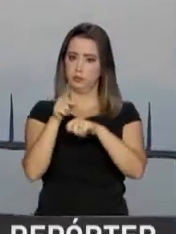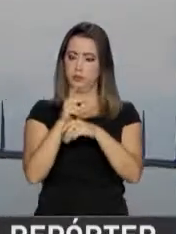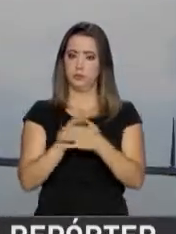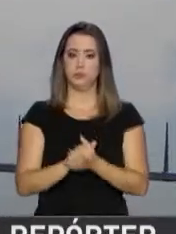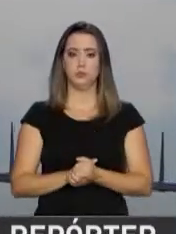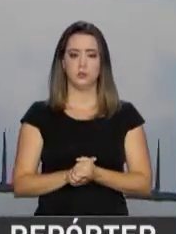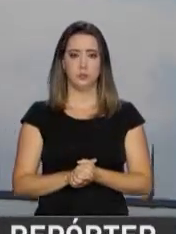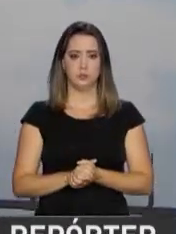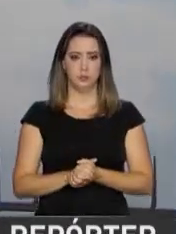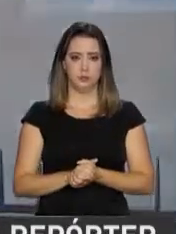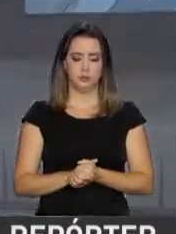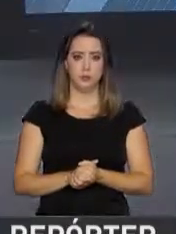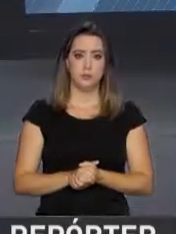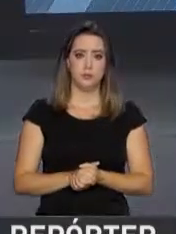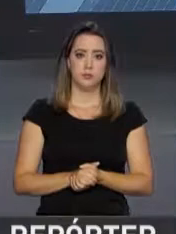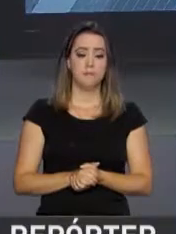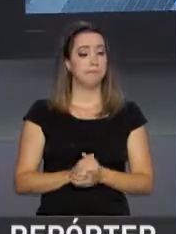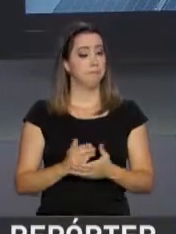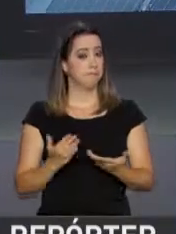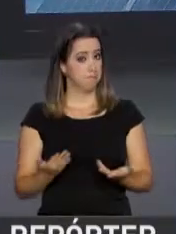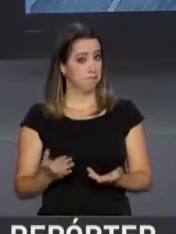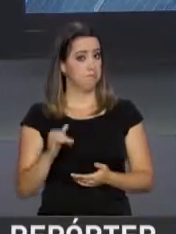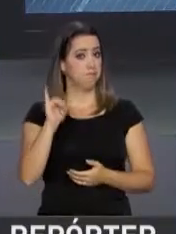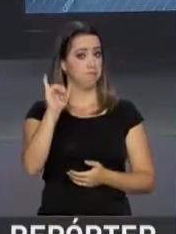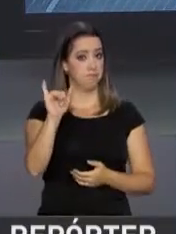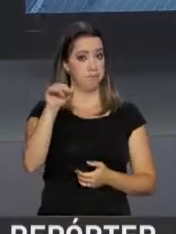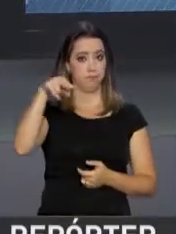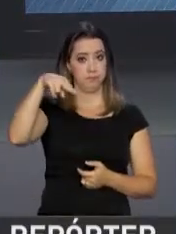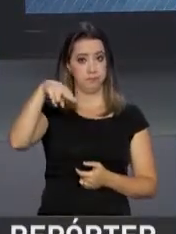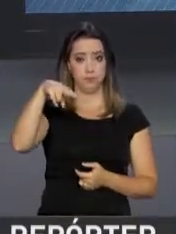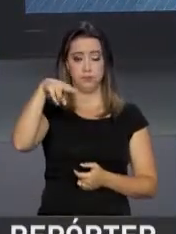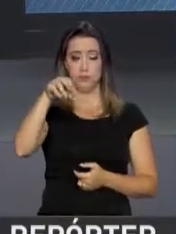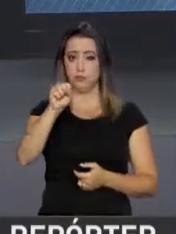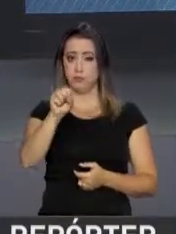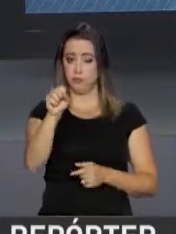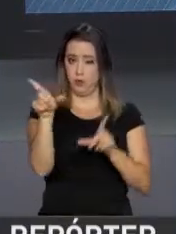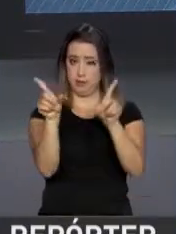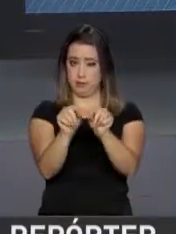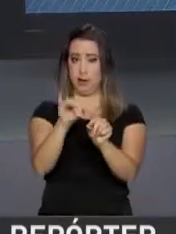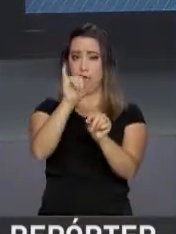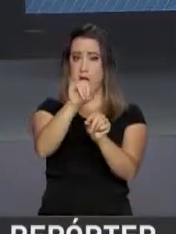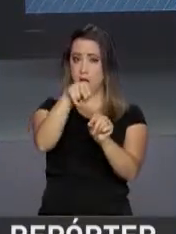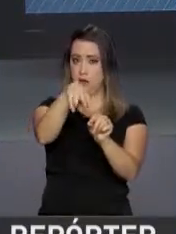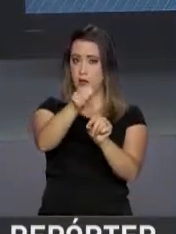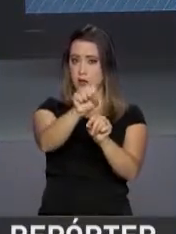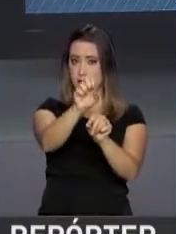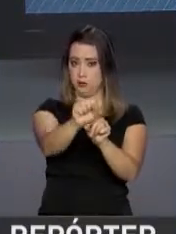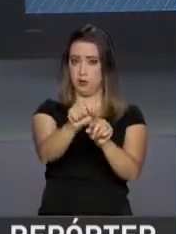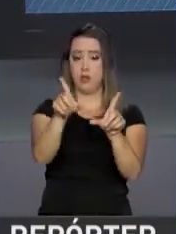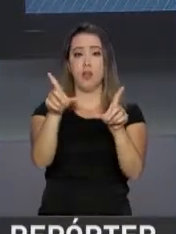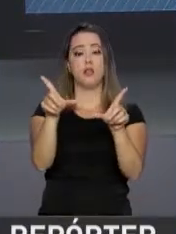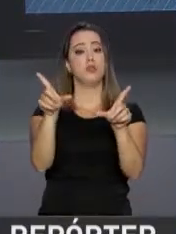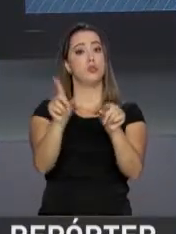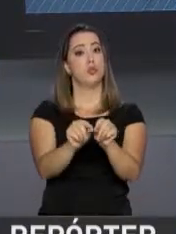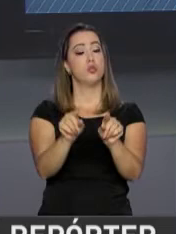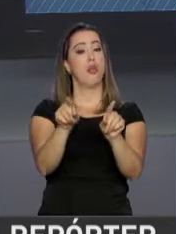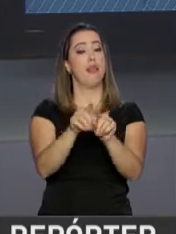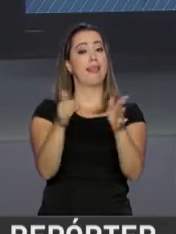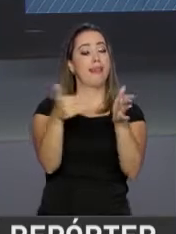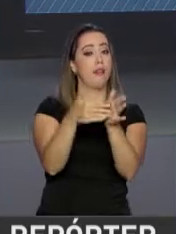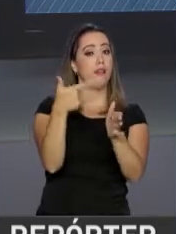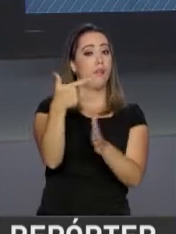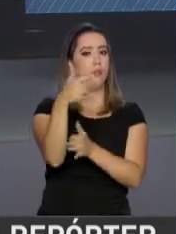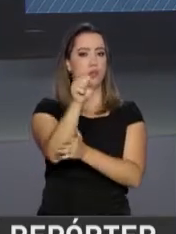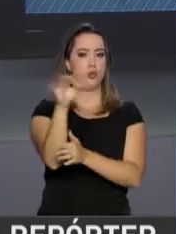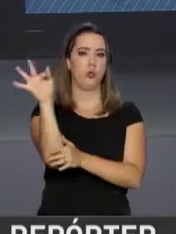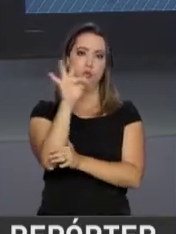país o inss estendeu até 28 de fevereiro o prazo final para que aposentados e pensionistas